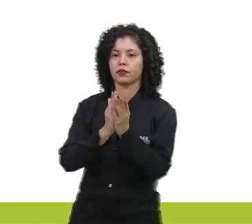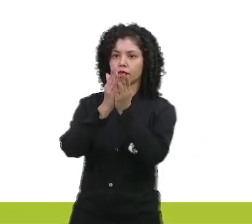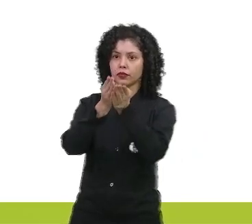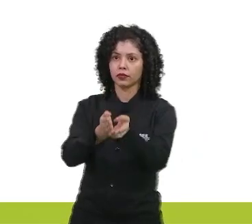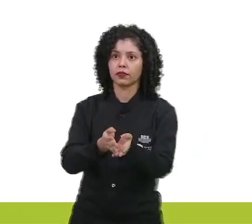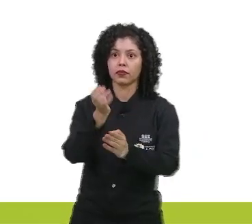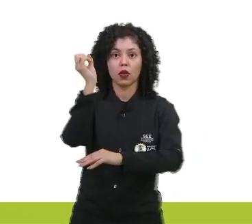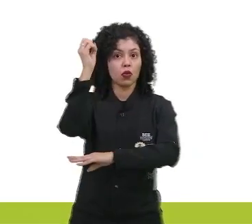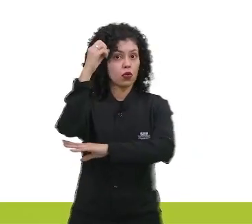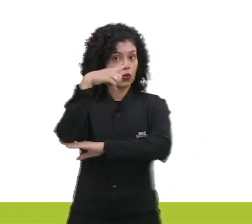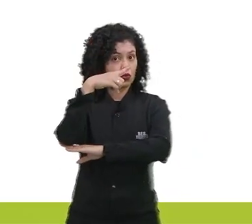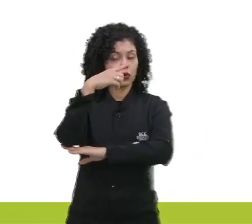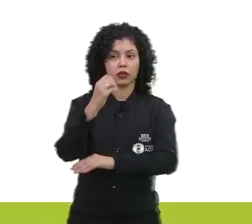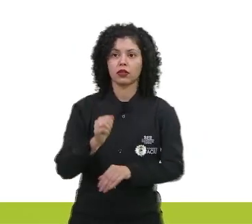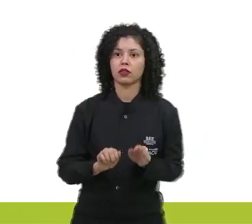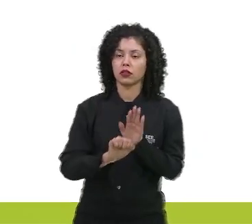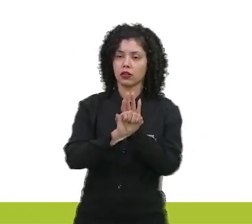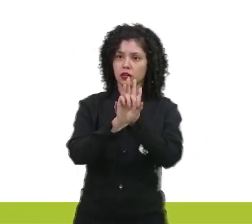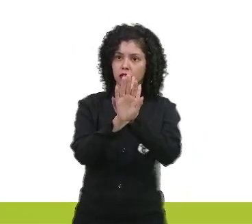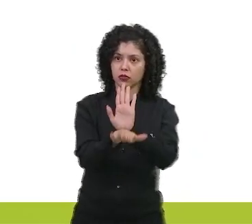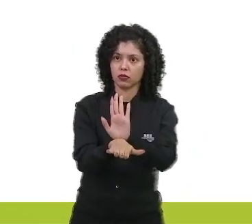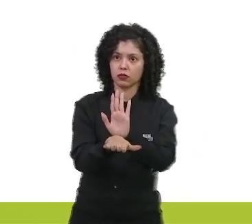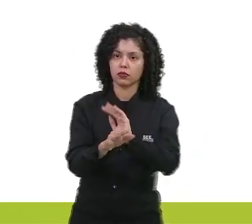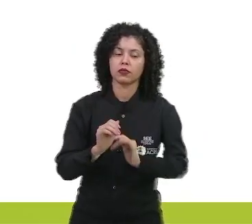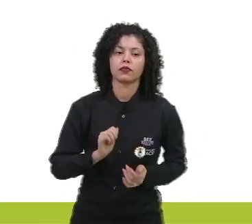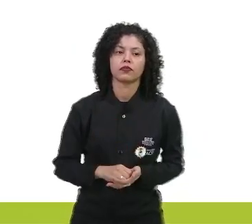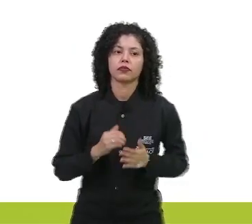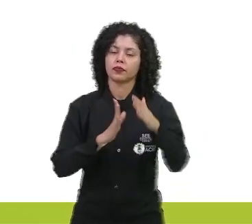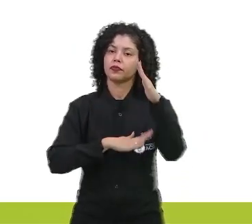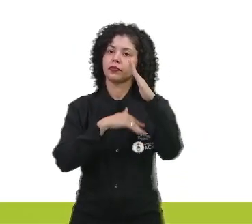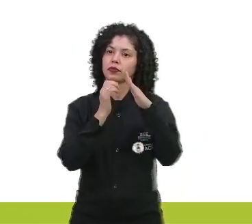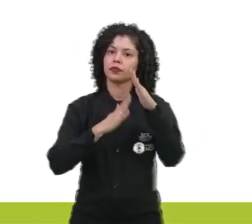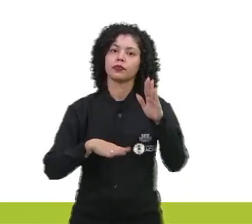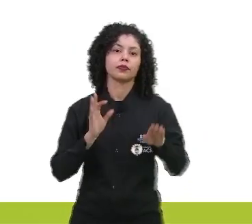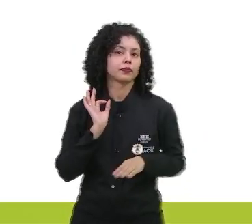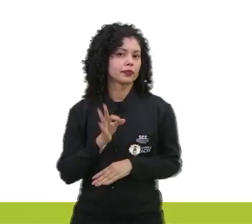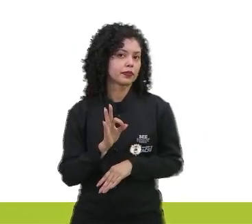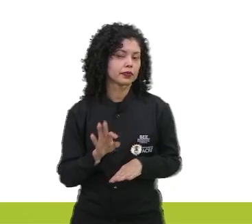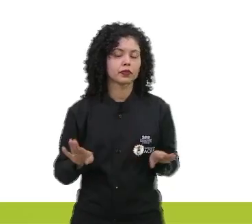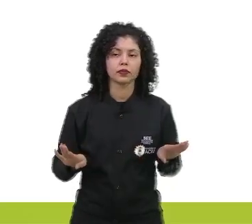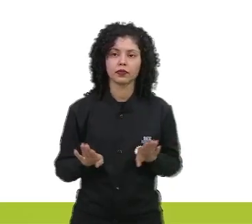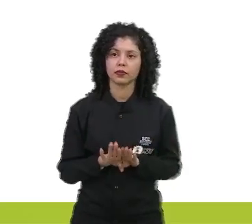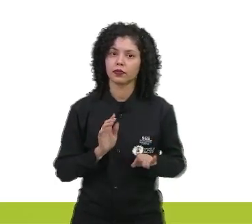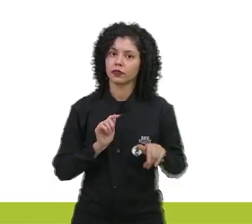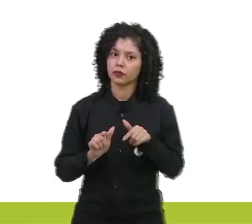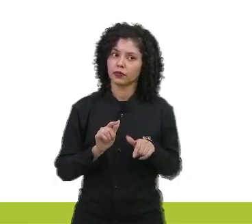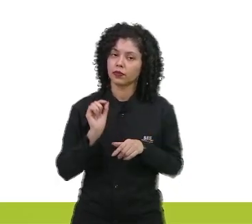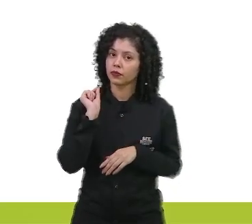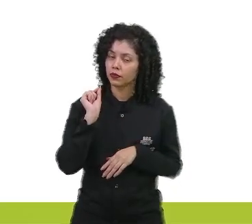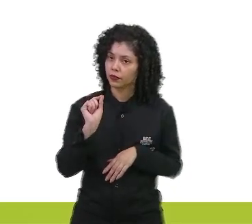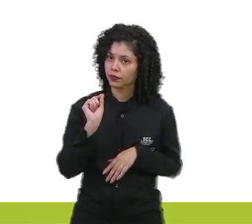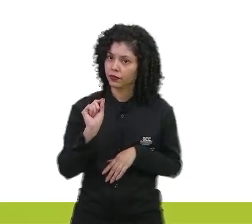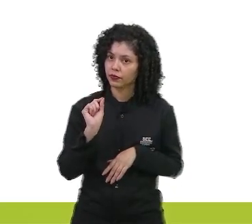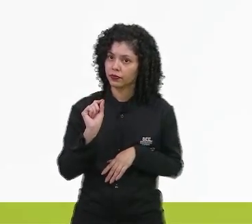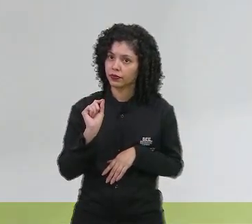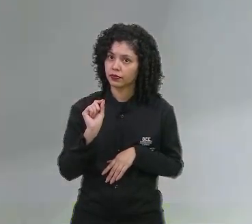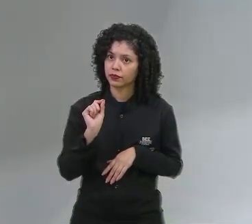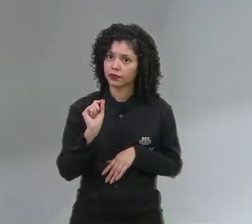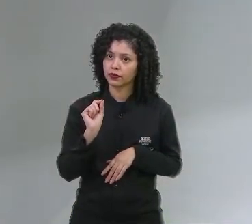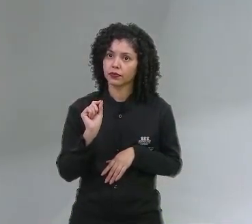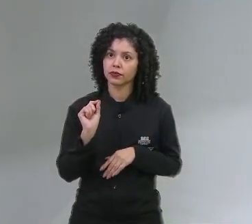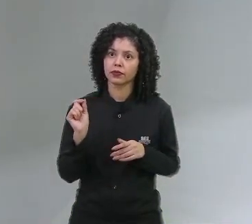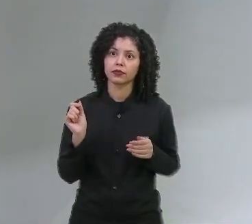e sombra, uma proposta também da pintura, certo? E também trabalha com a questão